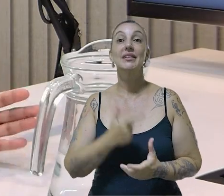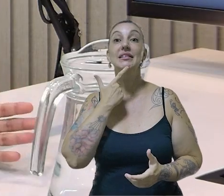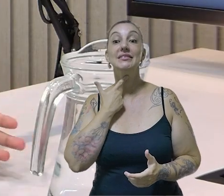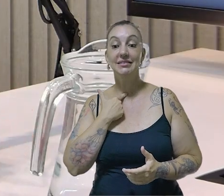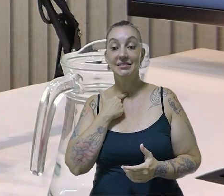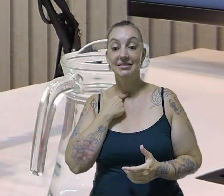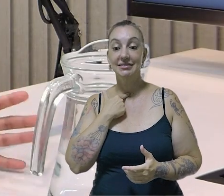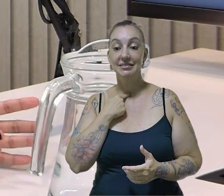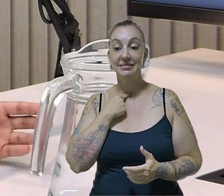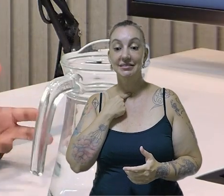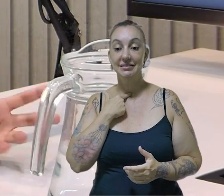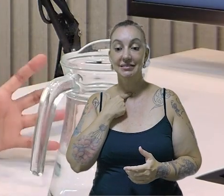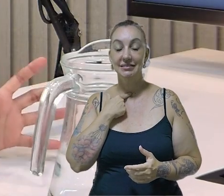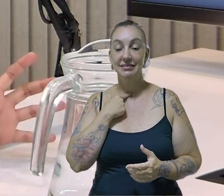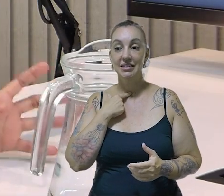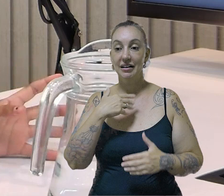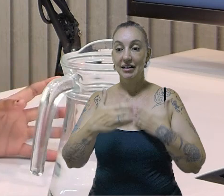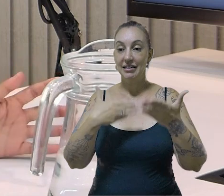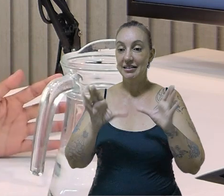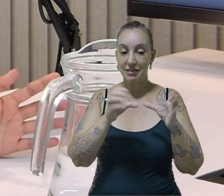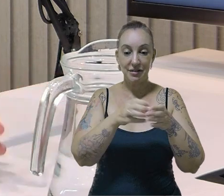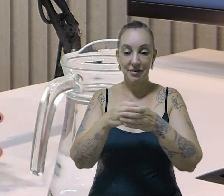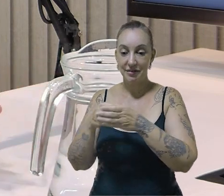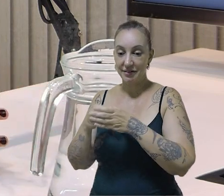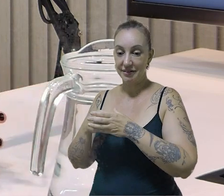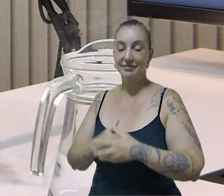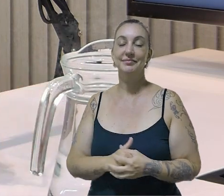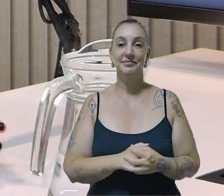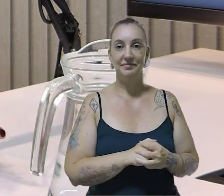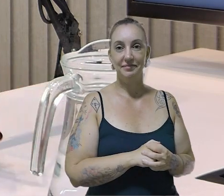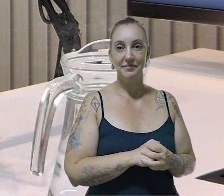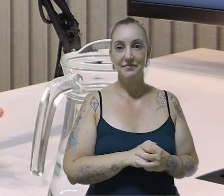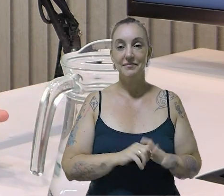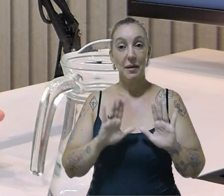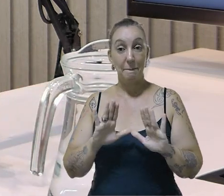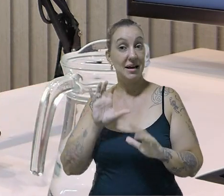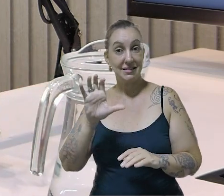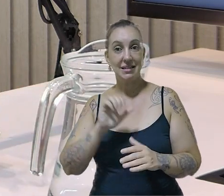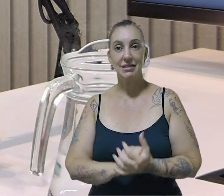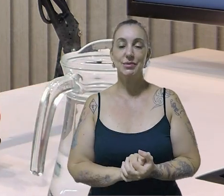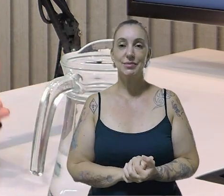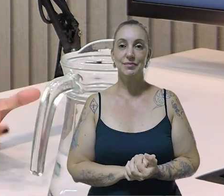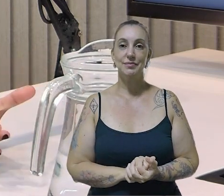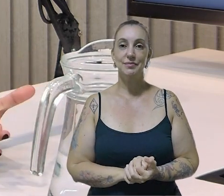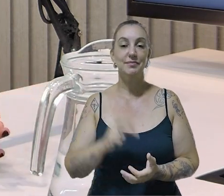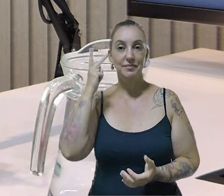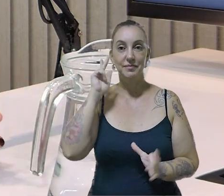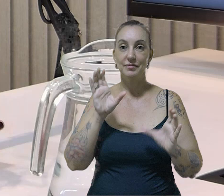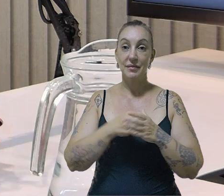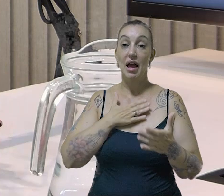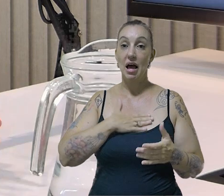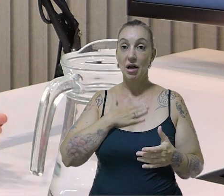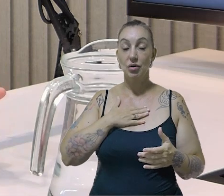de furar mais uma nova bolha e fazer minhas panelinhas Mas é isso E aí São Paulo compania em